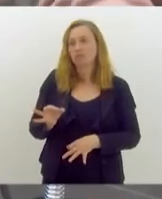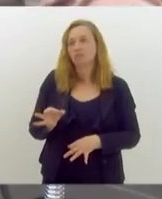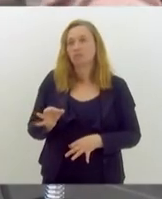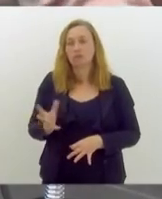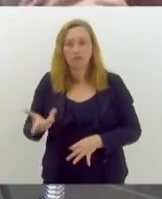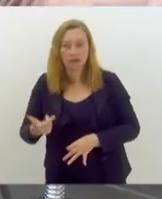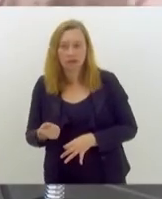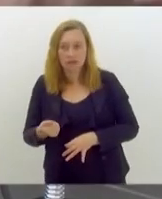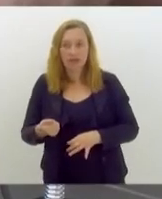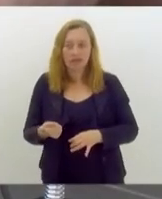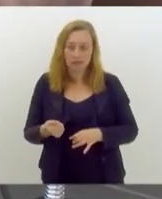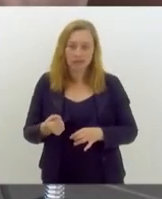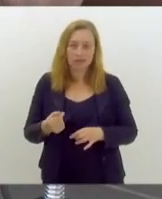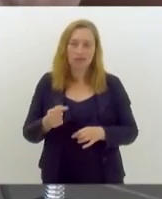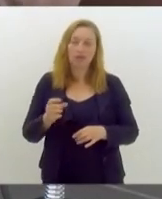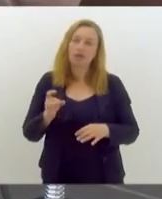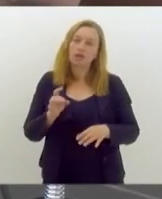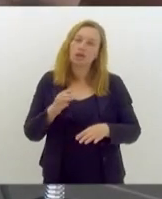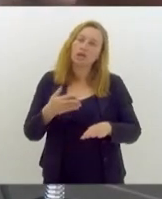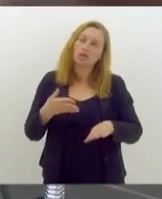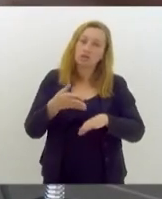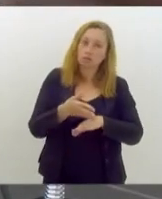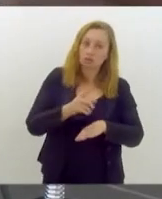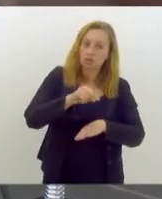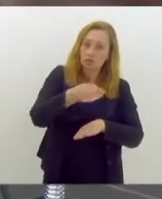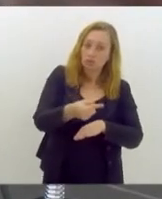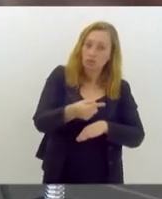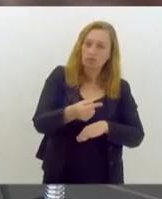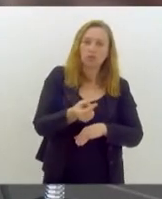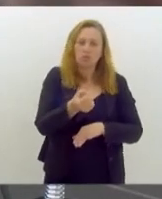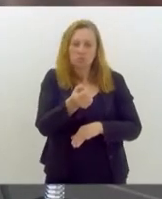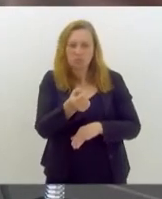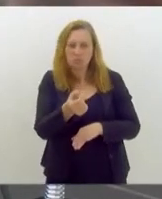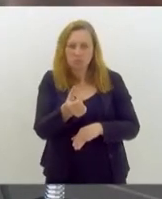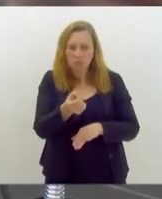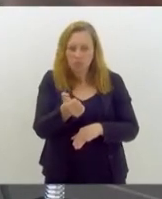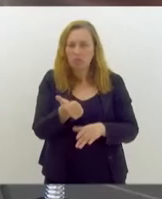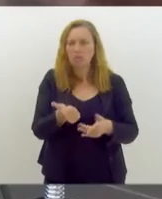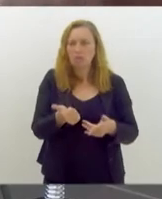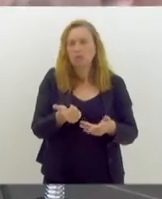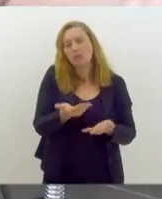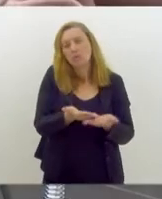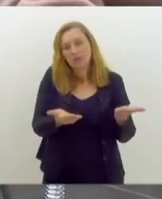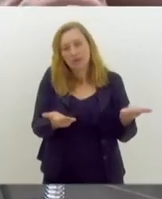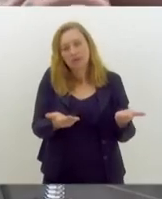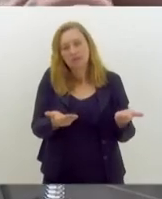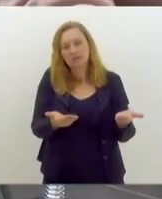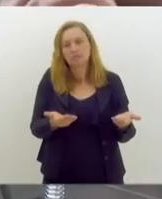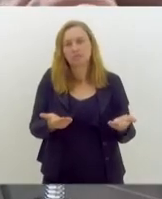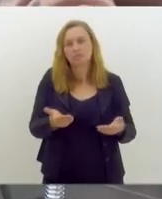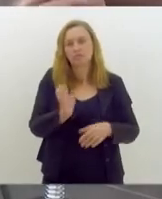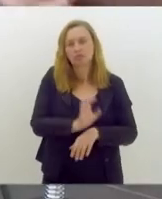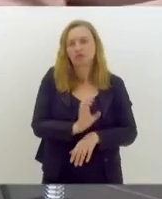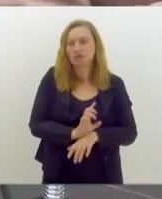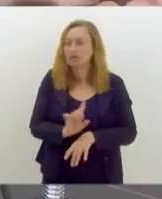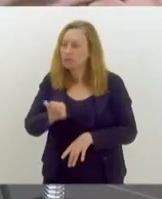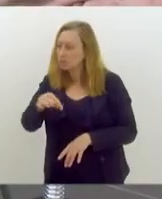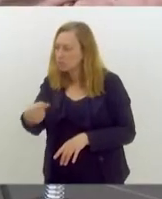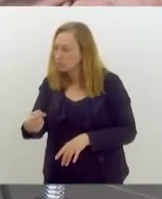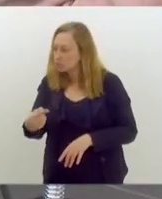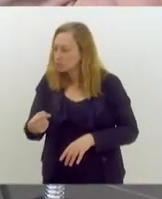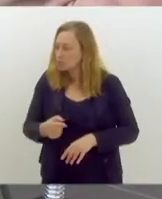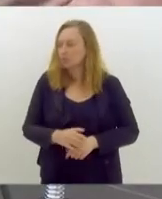a um ano antes que já significou uma perda para o estado e em seguida